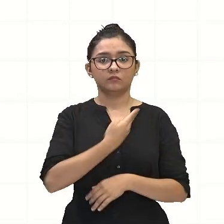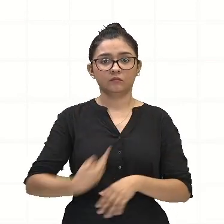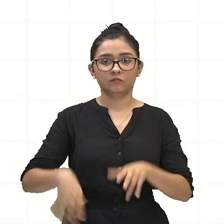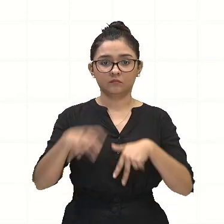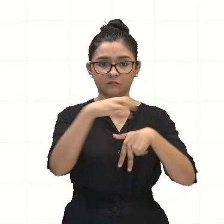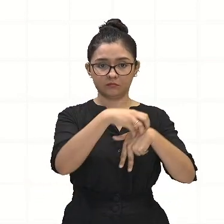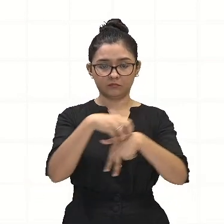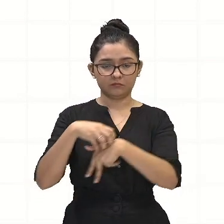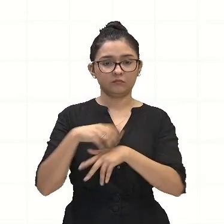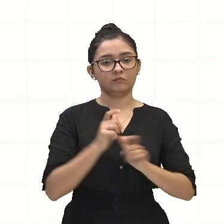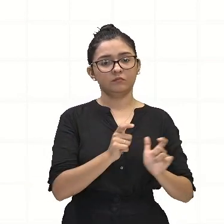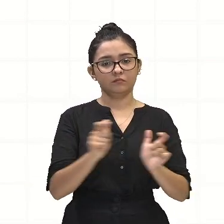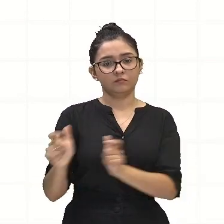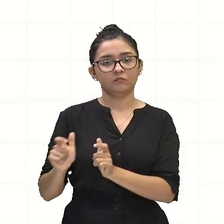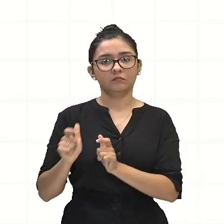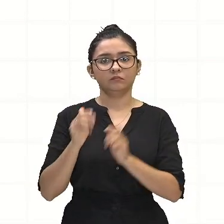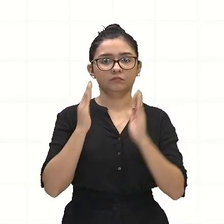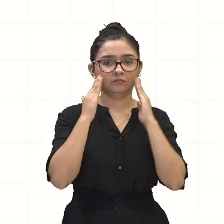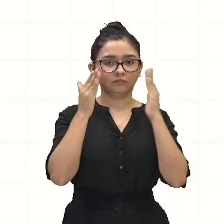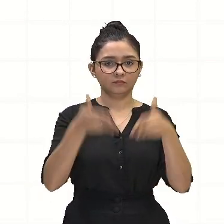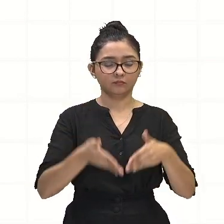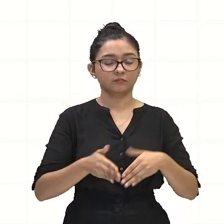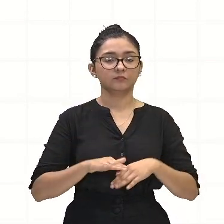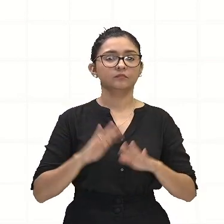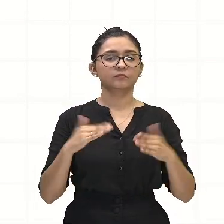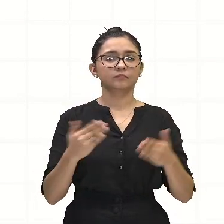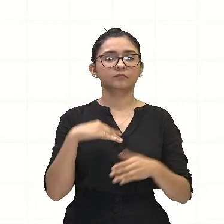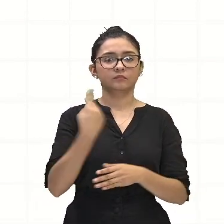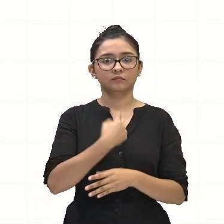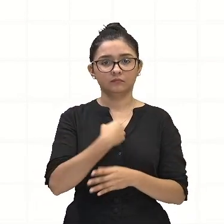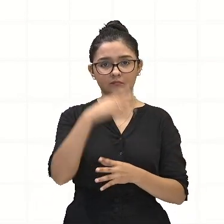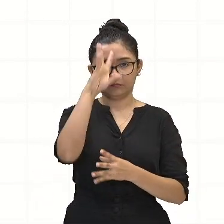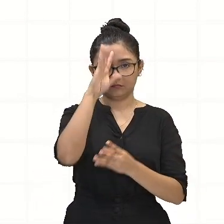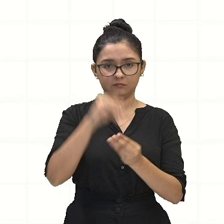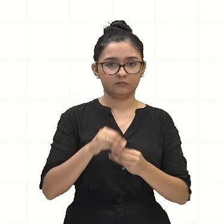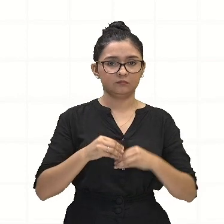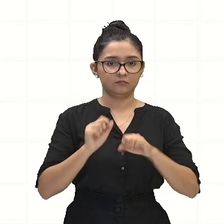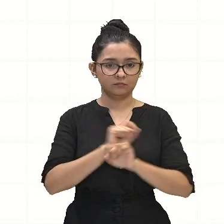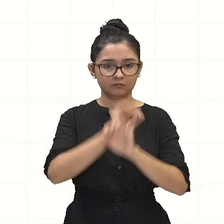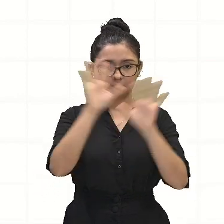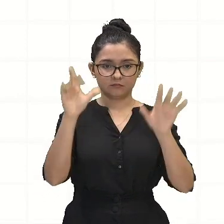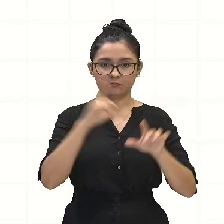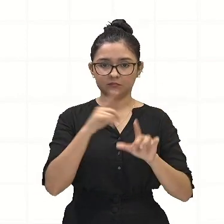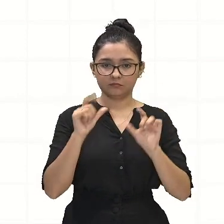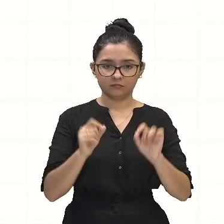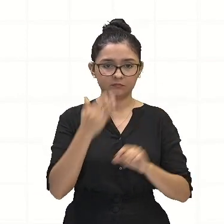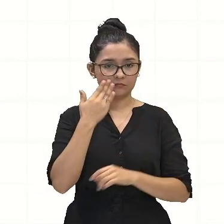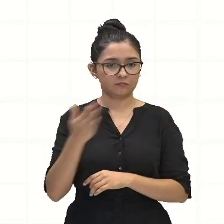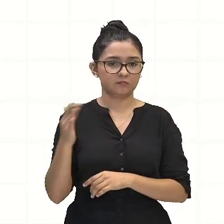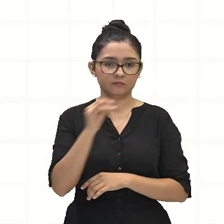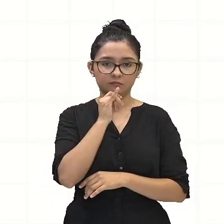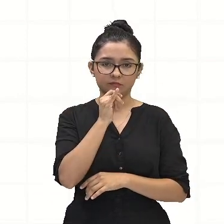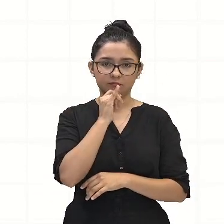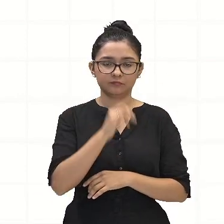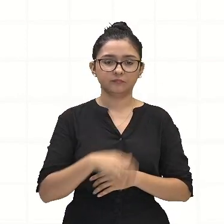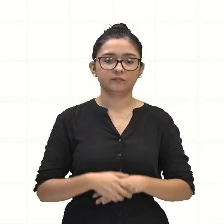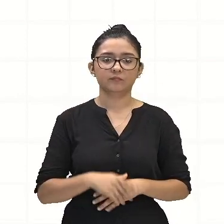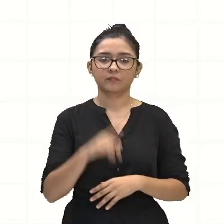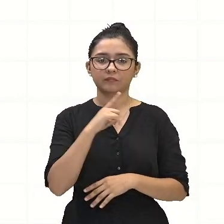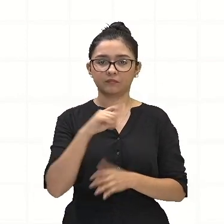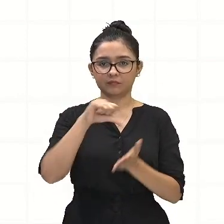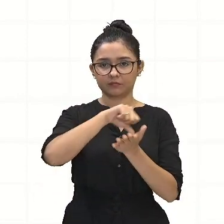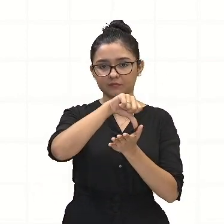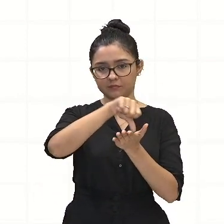monarquias centralizadas. Para a gente compreender melhor, nós temos aqui, vamos dizer que temos aqui um